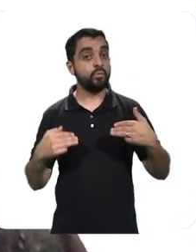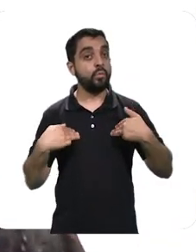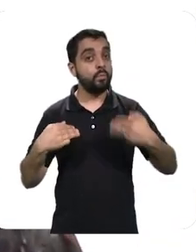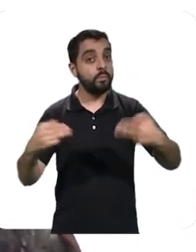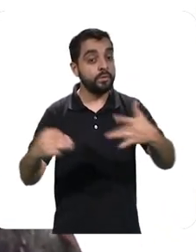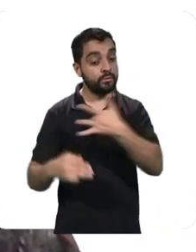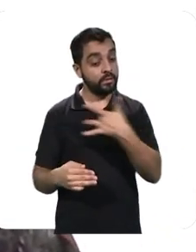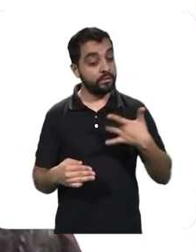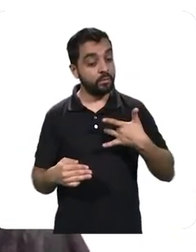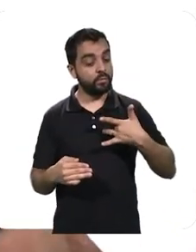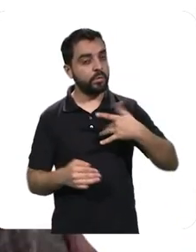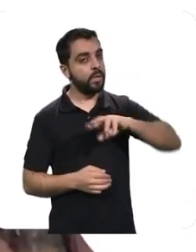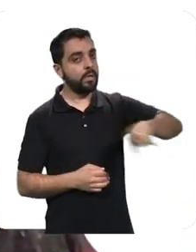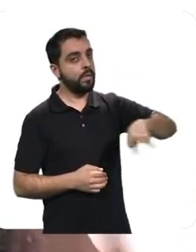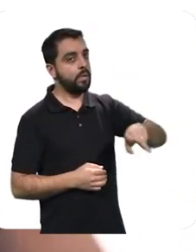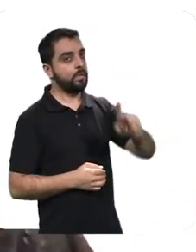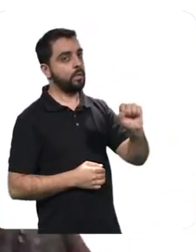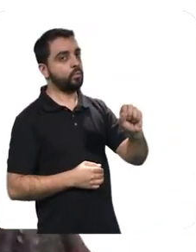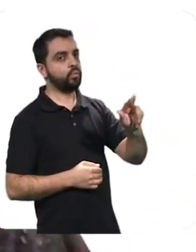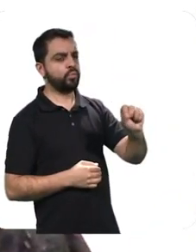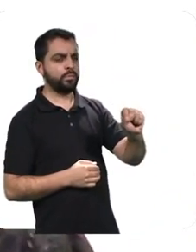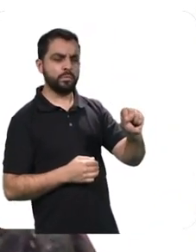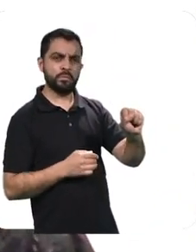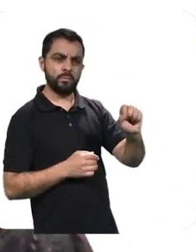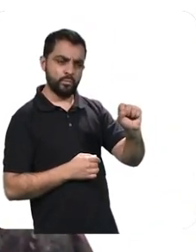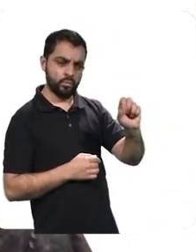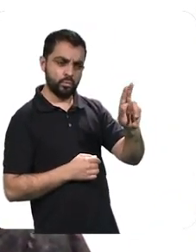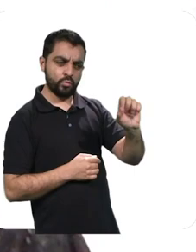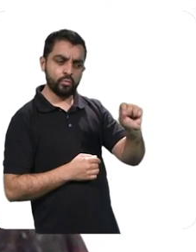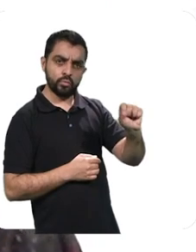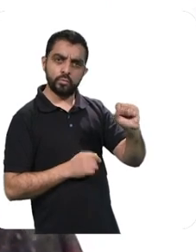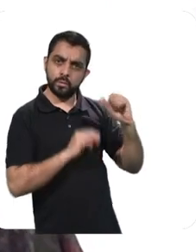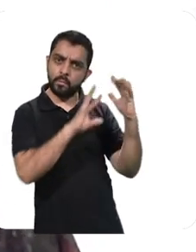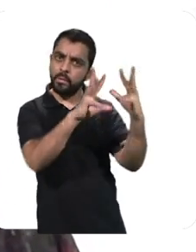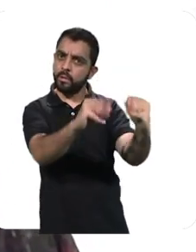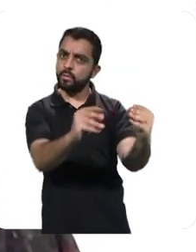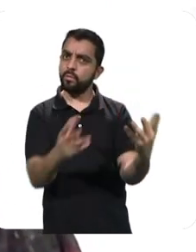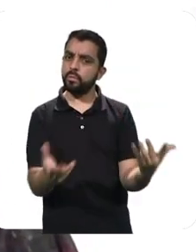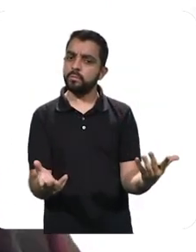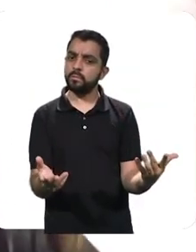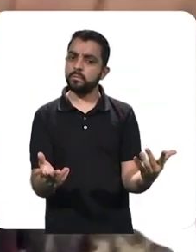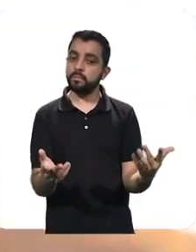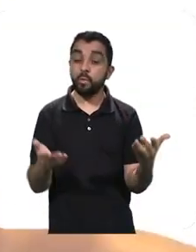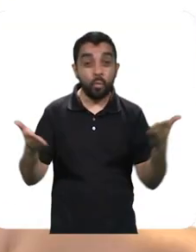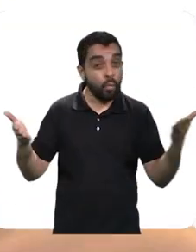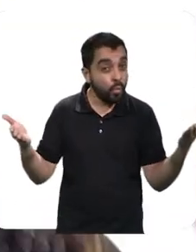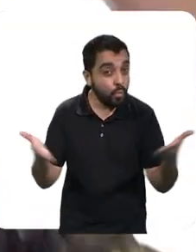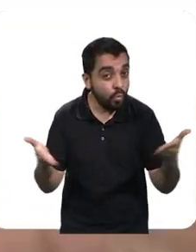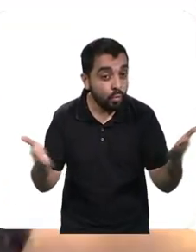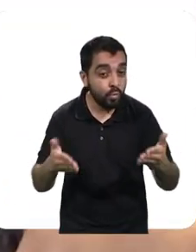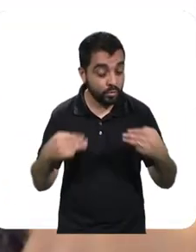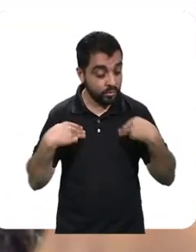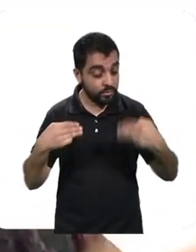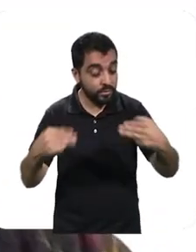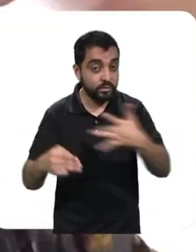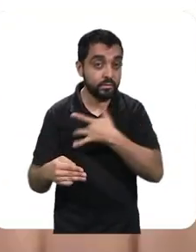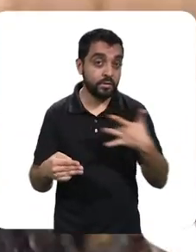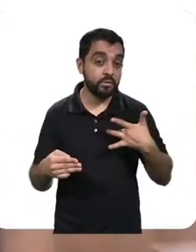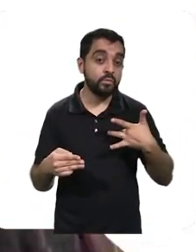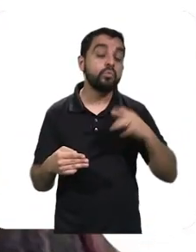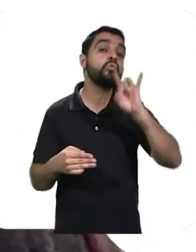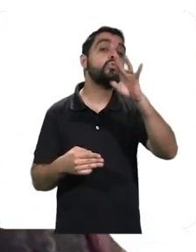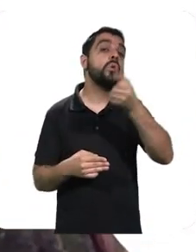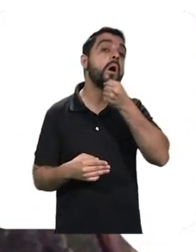Saúde e não do SUS. A gente tem que pensar se o SUS é para todos ou não, a gente tem que pensar sobre isso. Hoje em dia, o ministro da Saúde